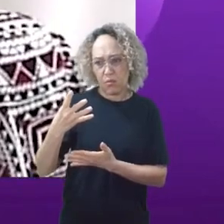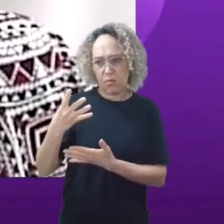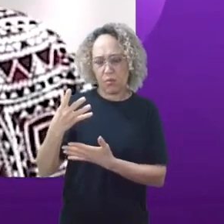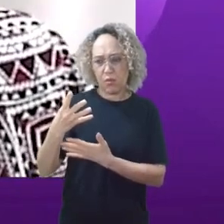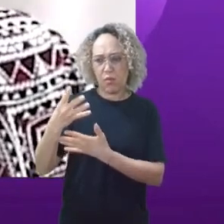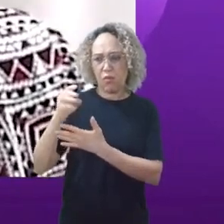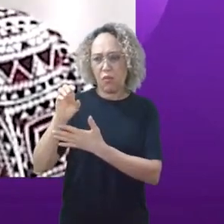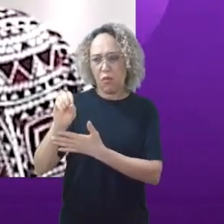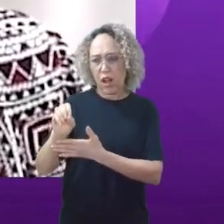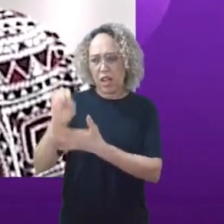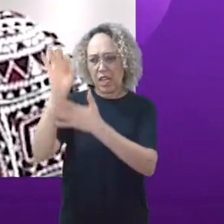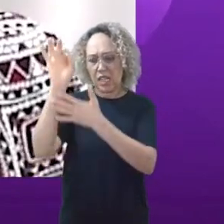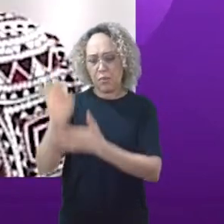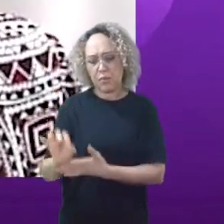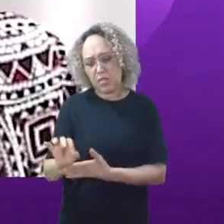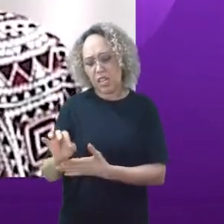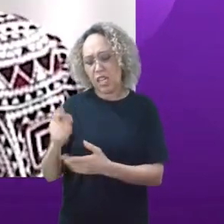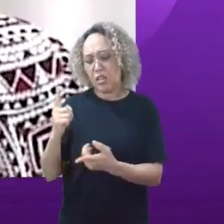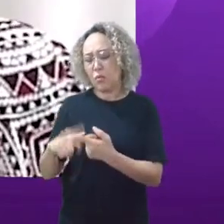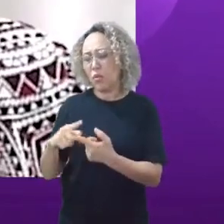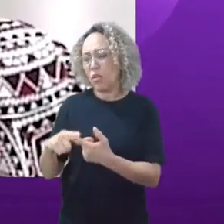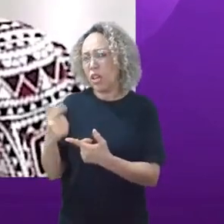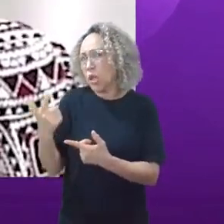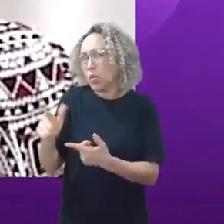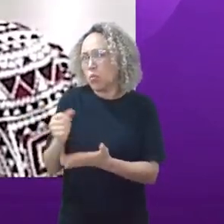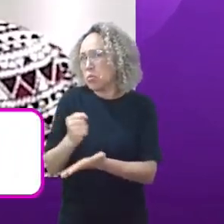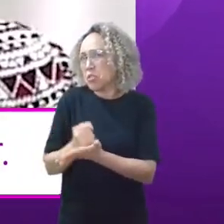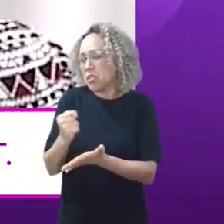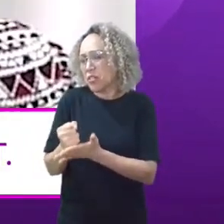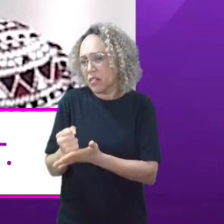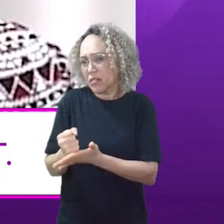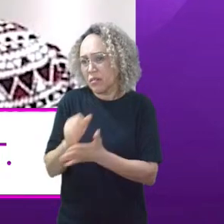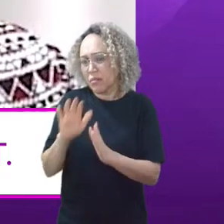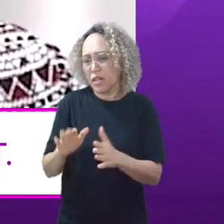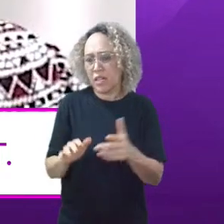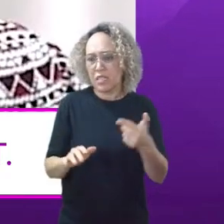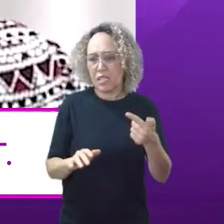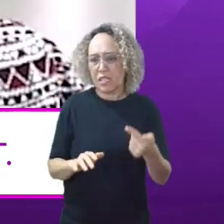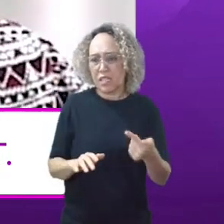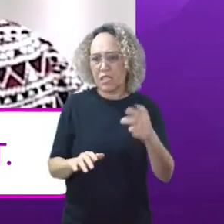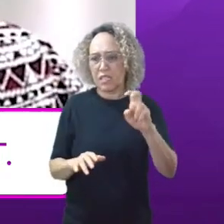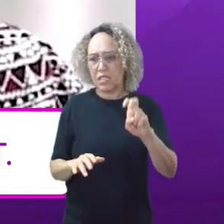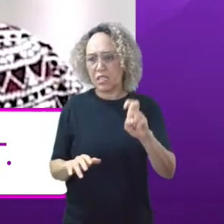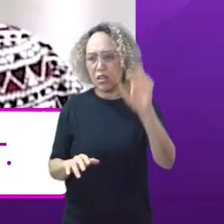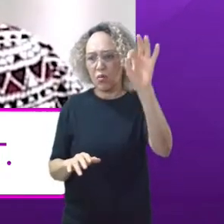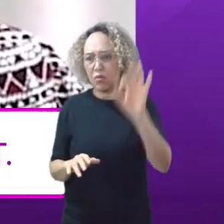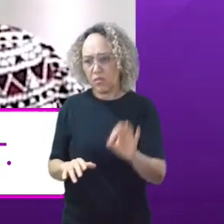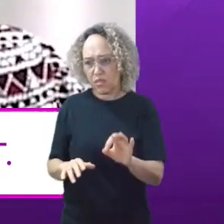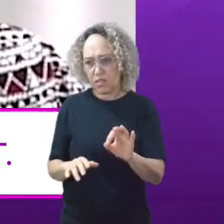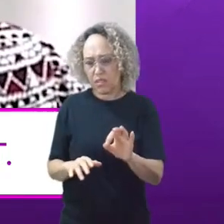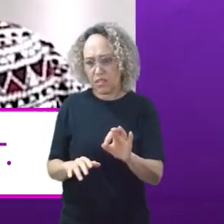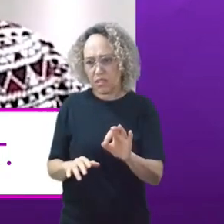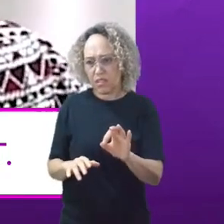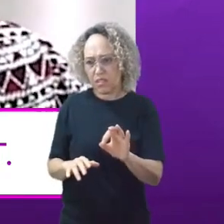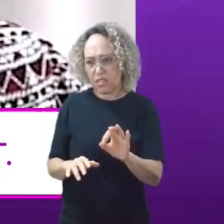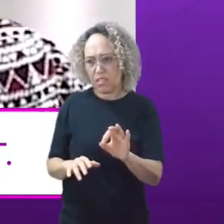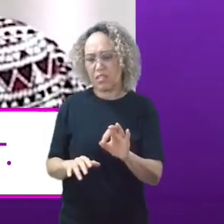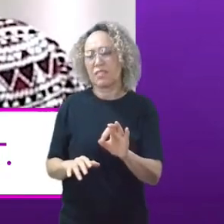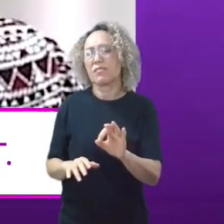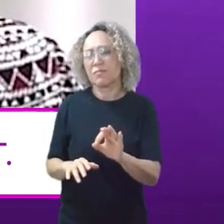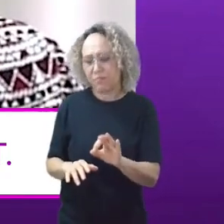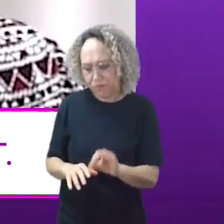com muita ênfase, muitos deles, 75% deles, que eles gostariam de voltar a